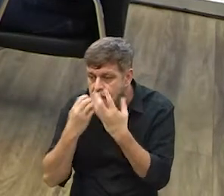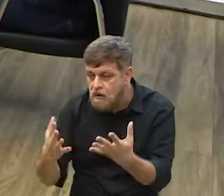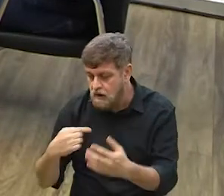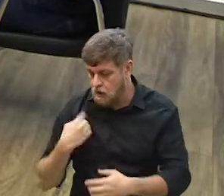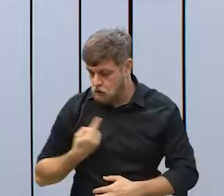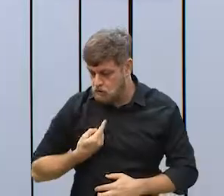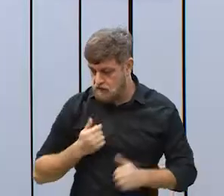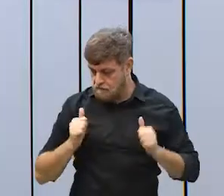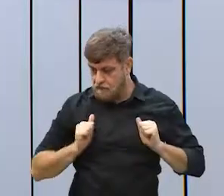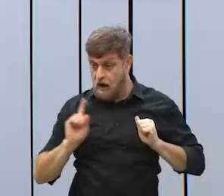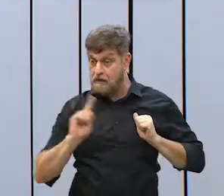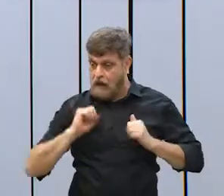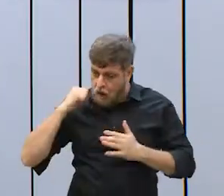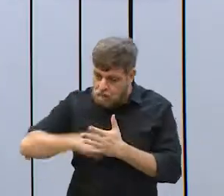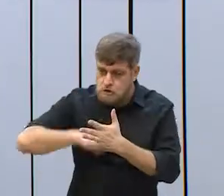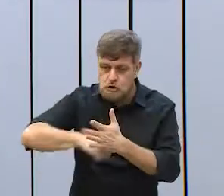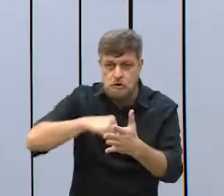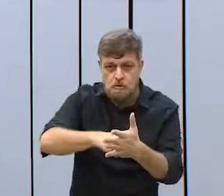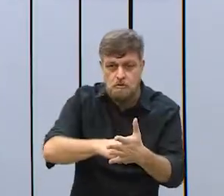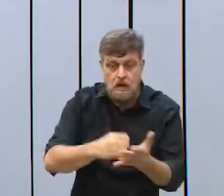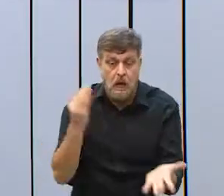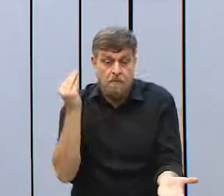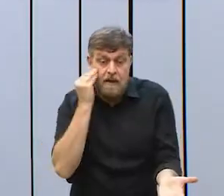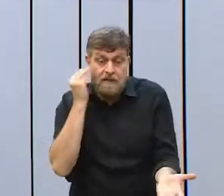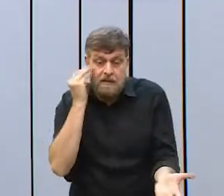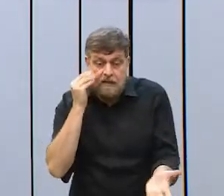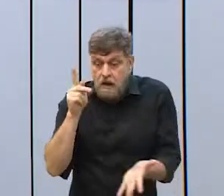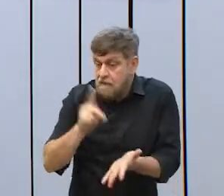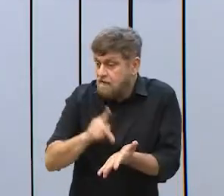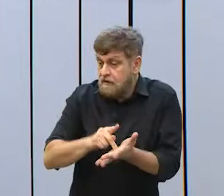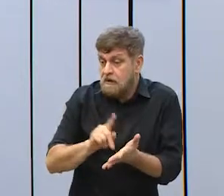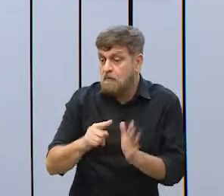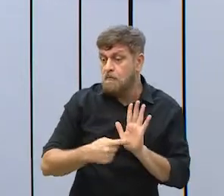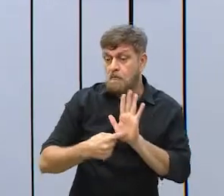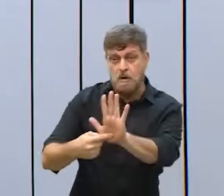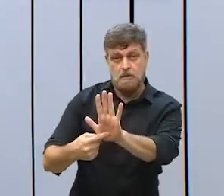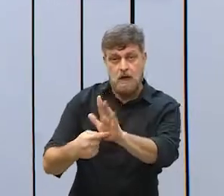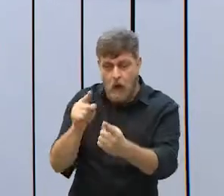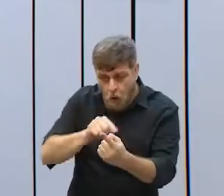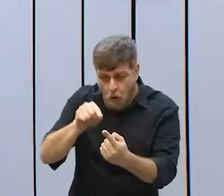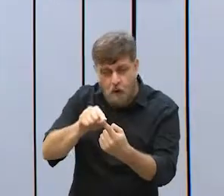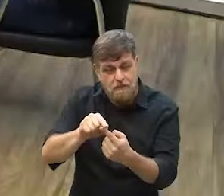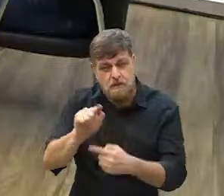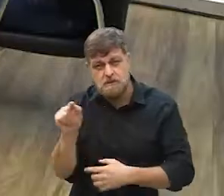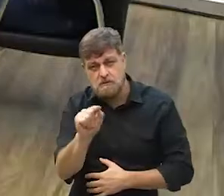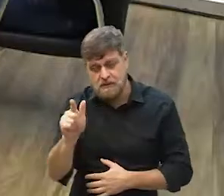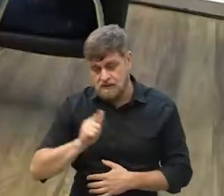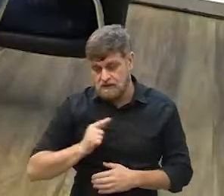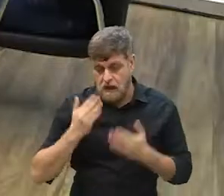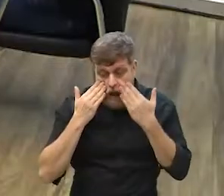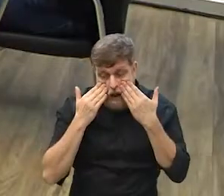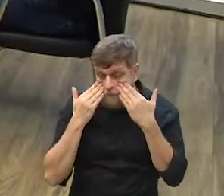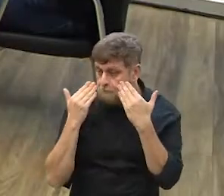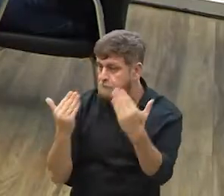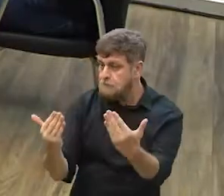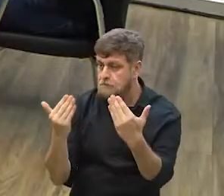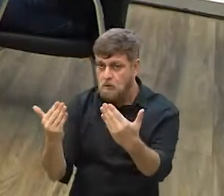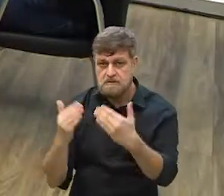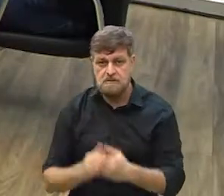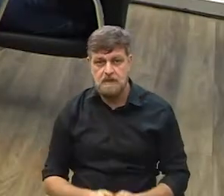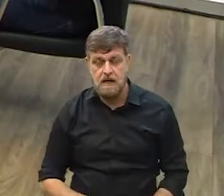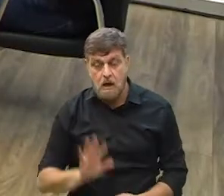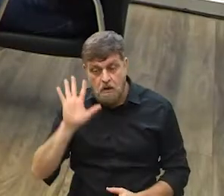porque nós não queremos, nós lutamos, mas... Tentamos, a realidade é essa. Então, o objetivo final, né, Cecílio, é apresentar